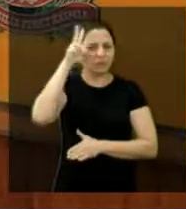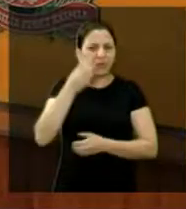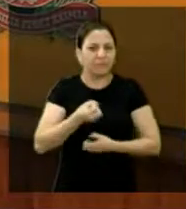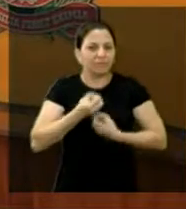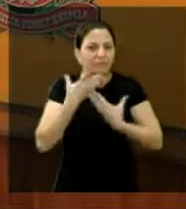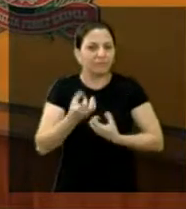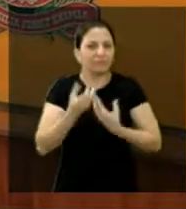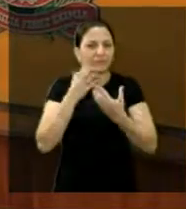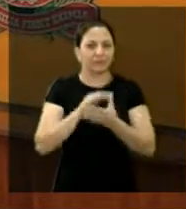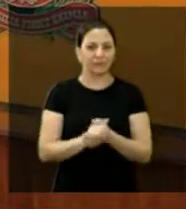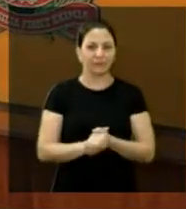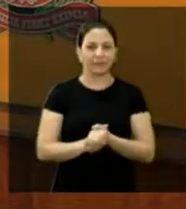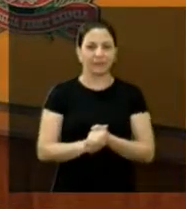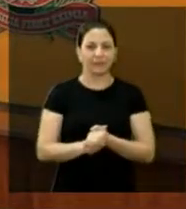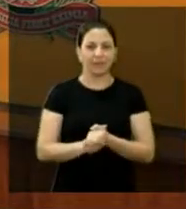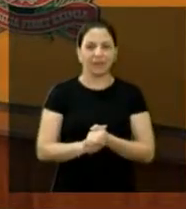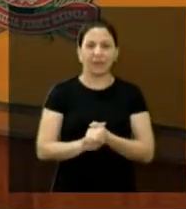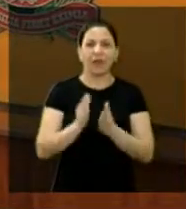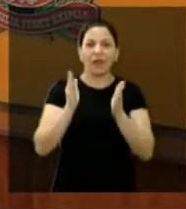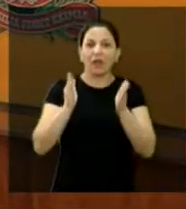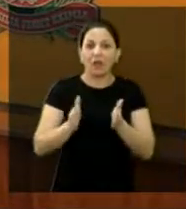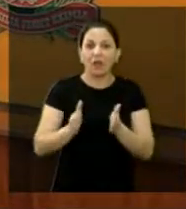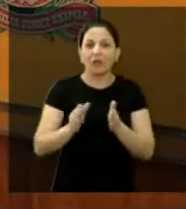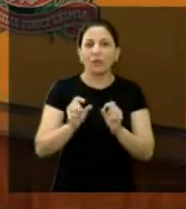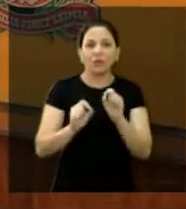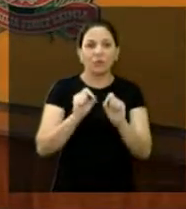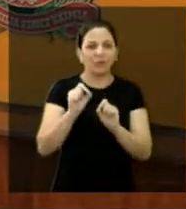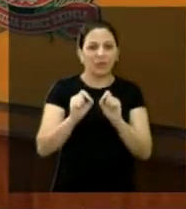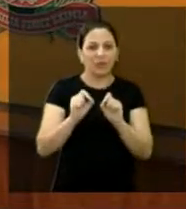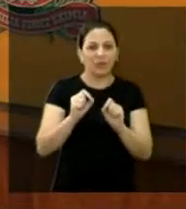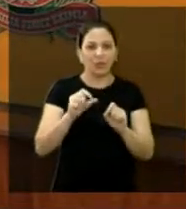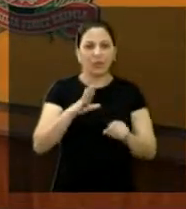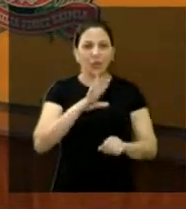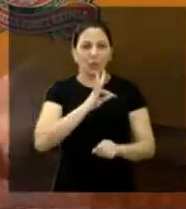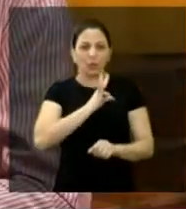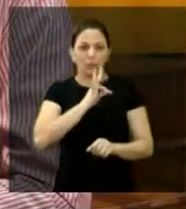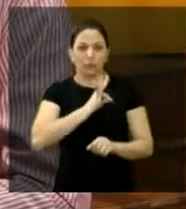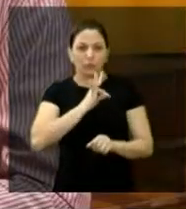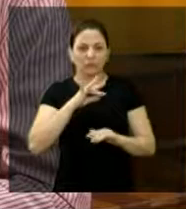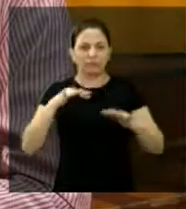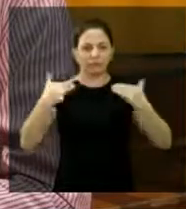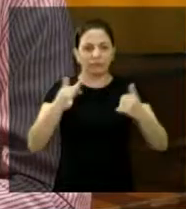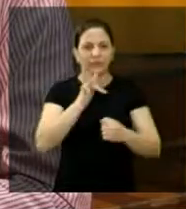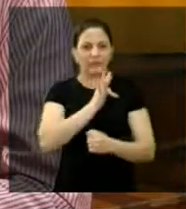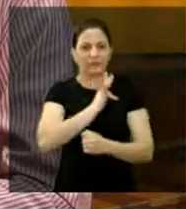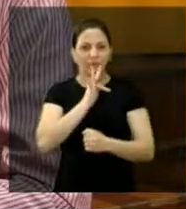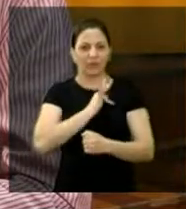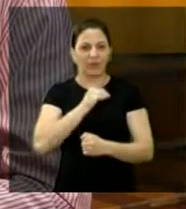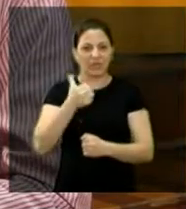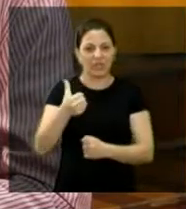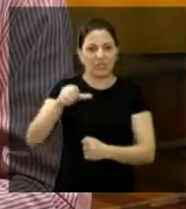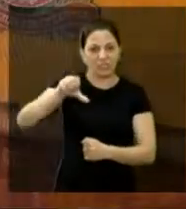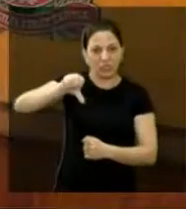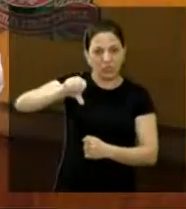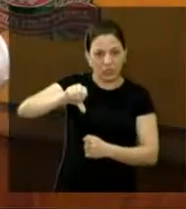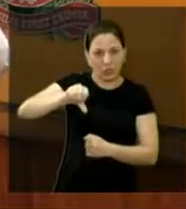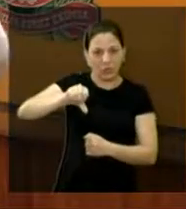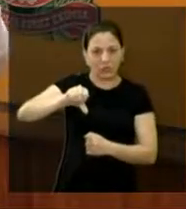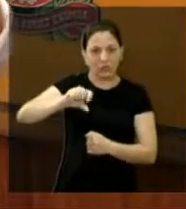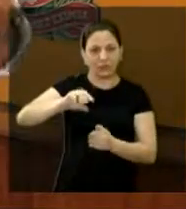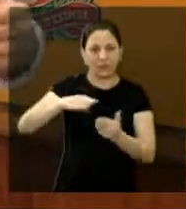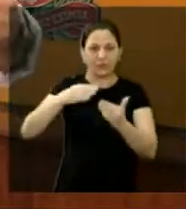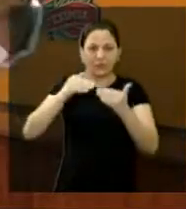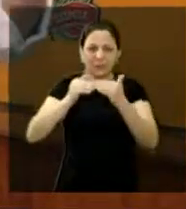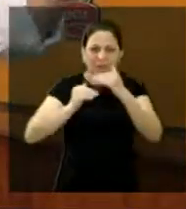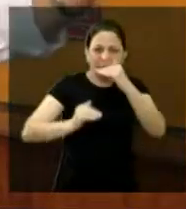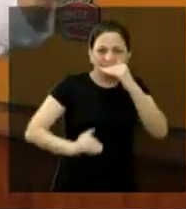pegar em específico agora, a Ferroviária ficou 19 anos lutando, como o Zé mesmo disse aqui, caiu para